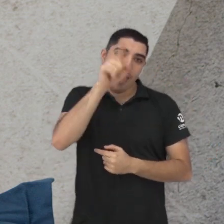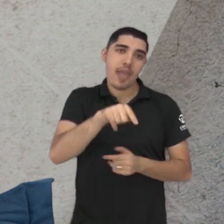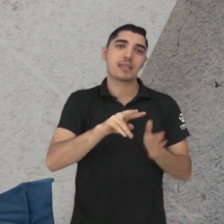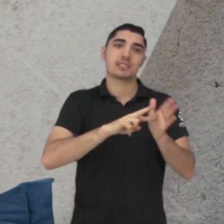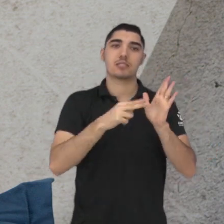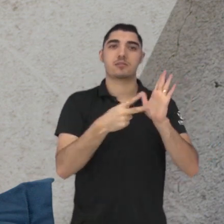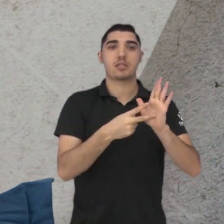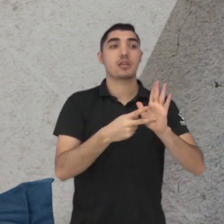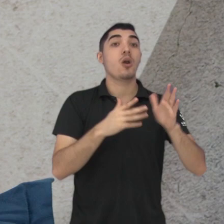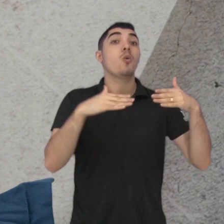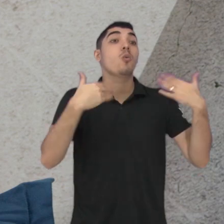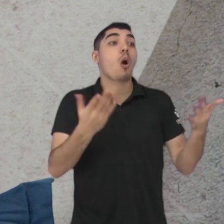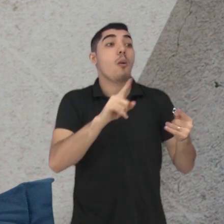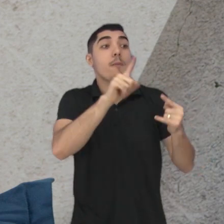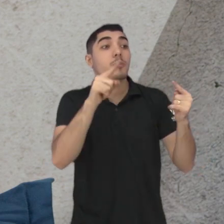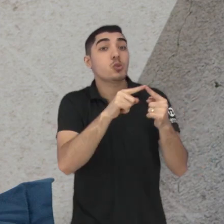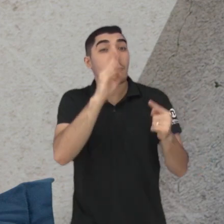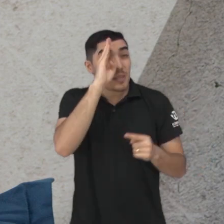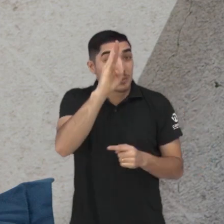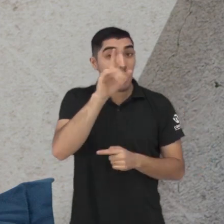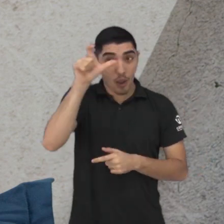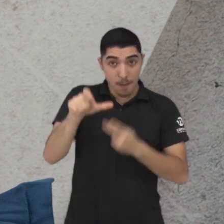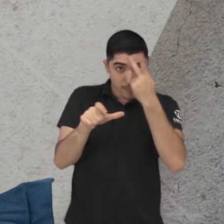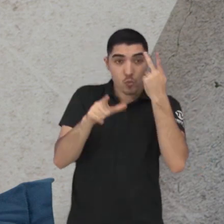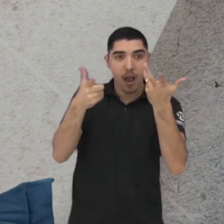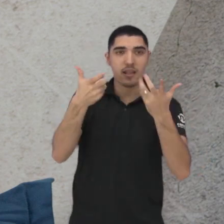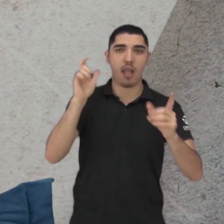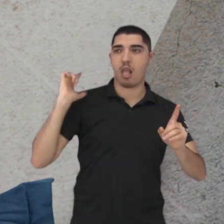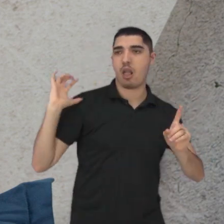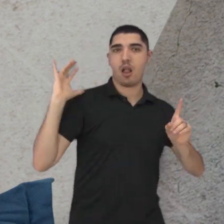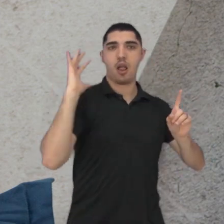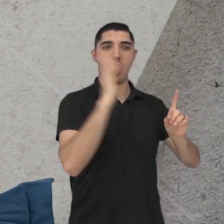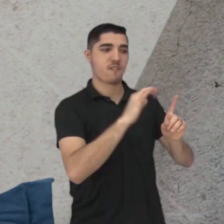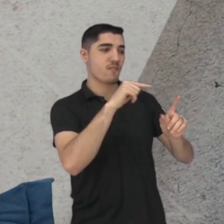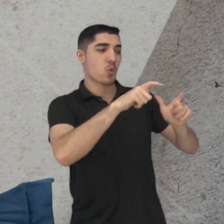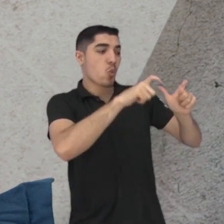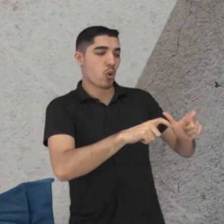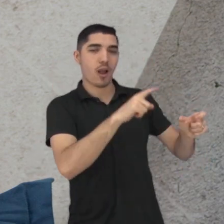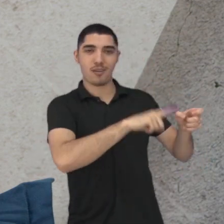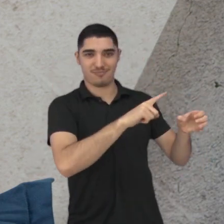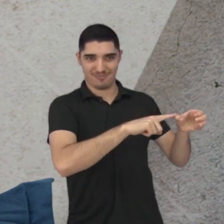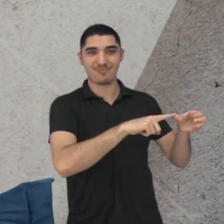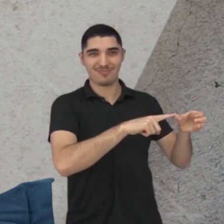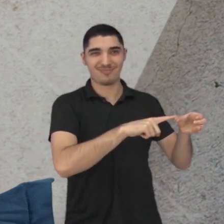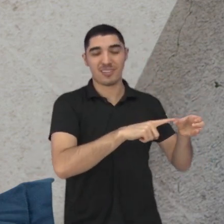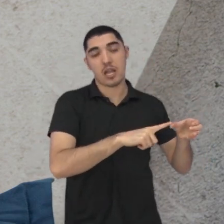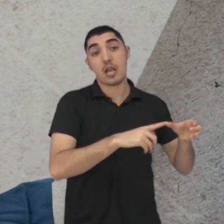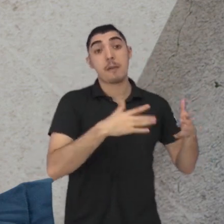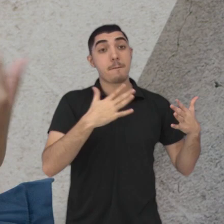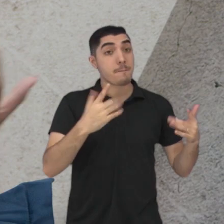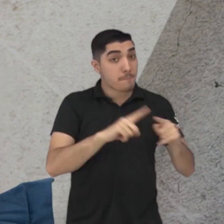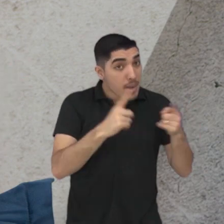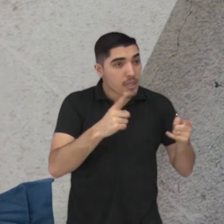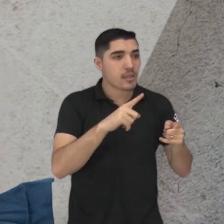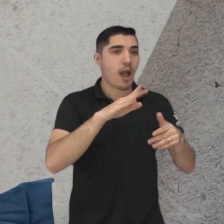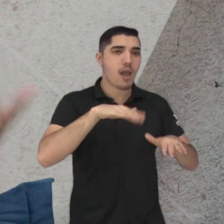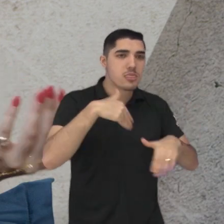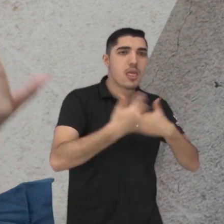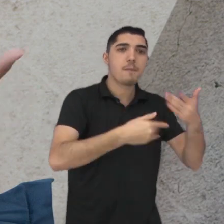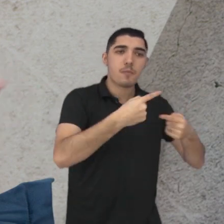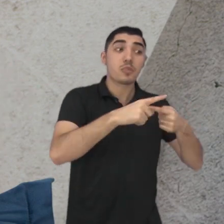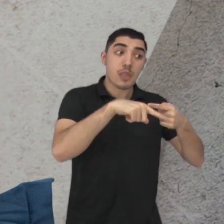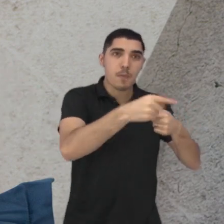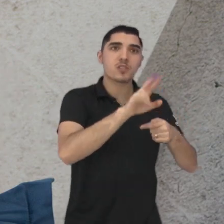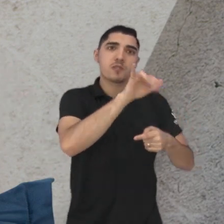seria o segmento principal que a pessoa acaba querendo se envolver e sair, né, ter de motivação para sair de casa. Mas ao caminho ele